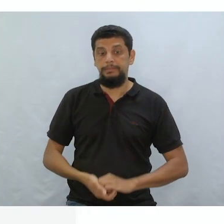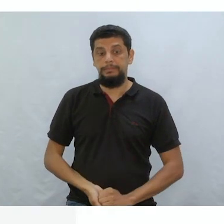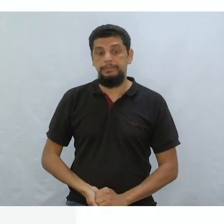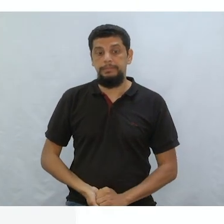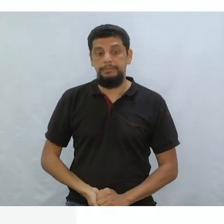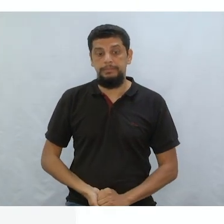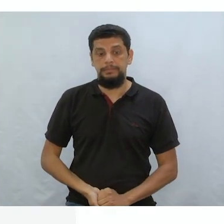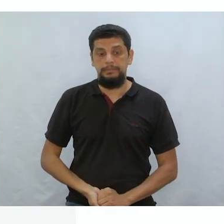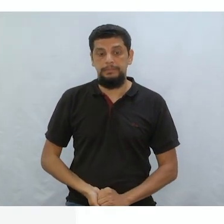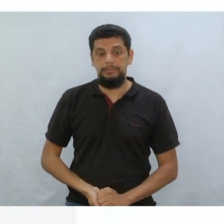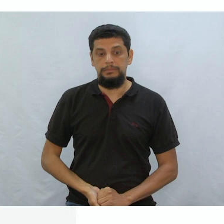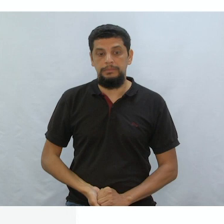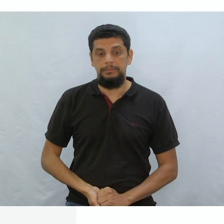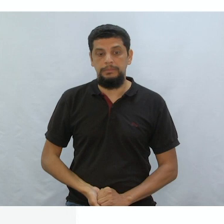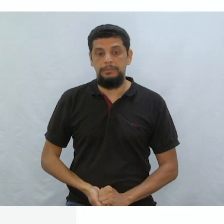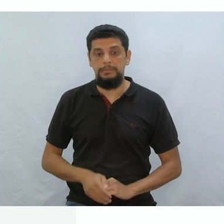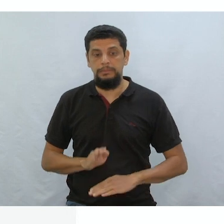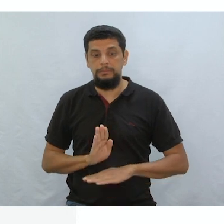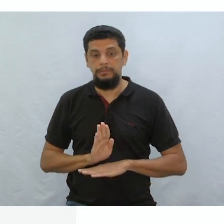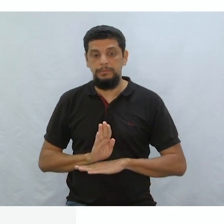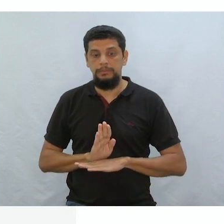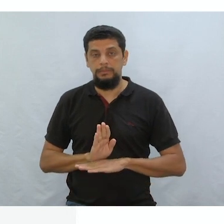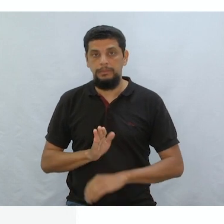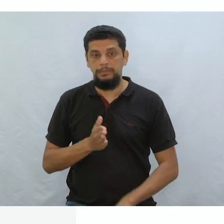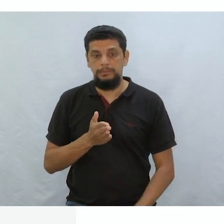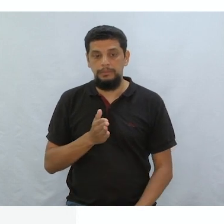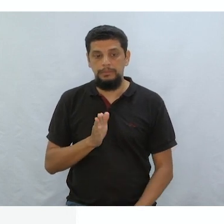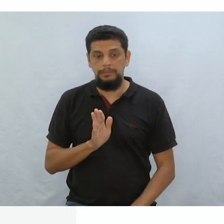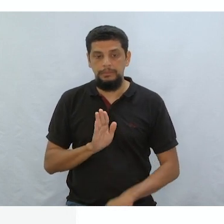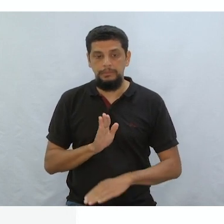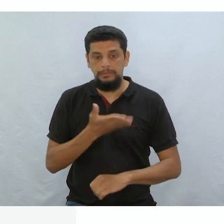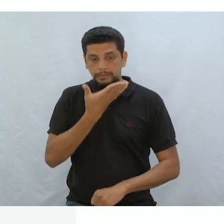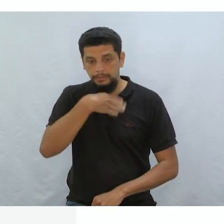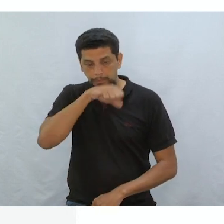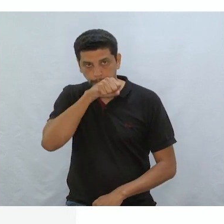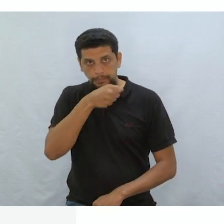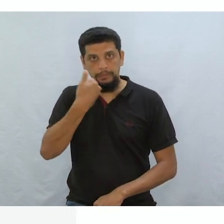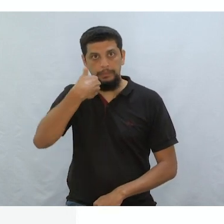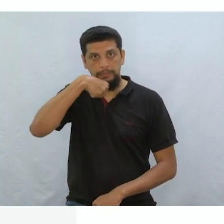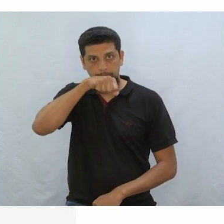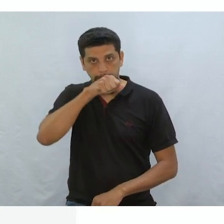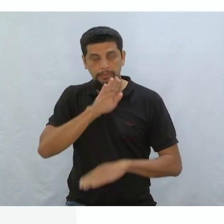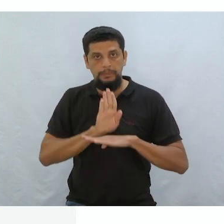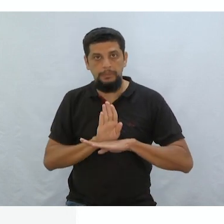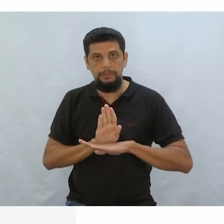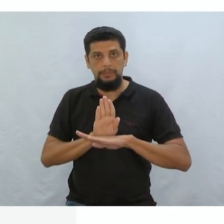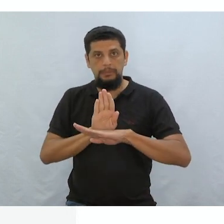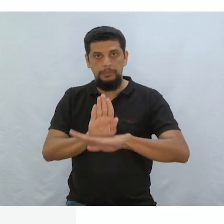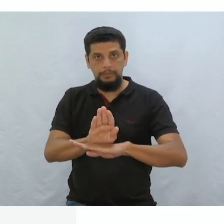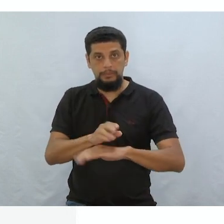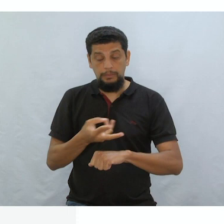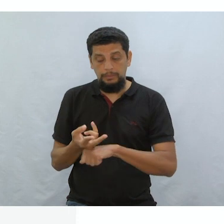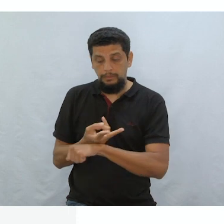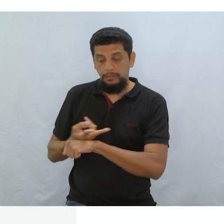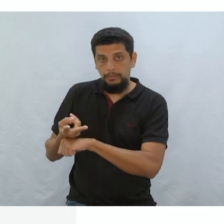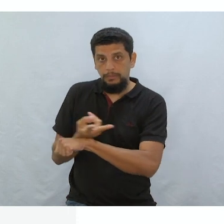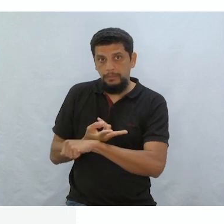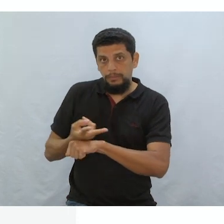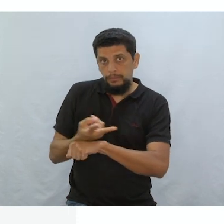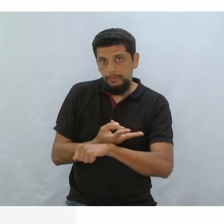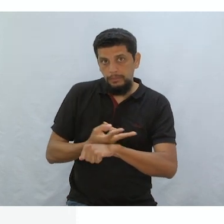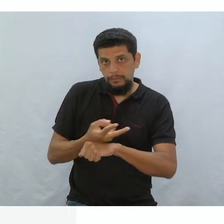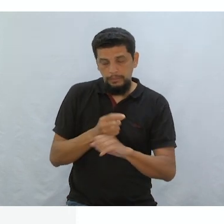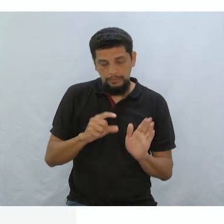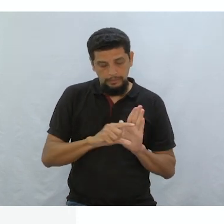Desafio. Com o auxílio de alguém que você, que esteja aí na sua casa, né? Procure